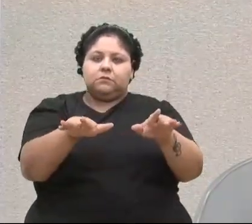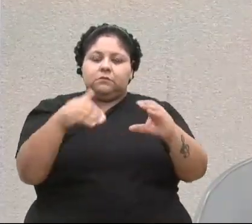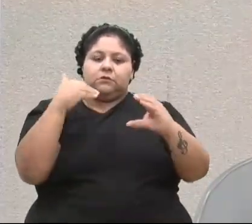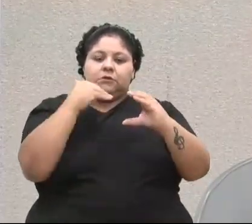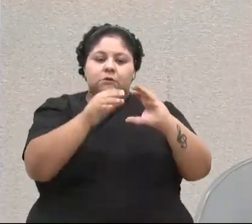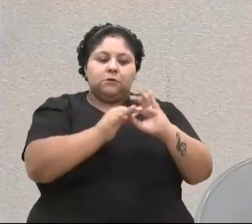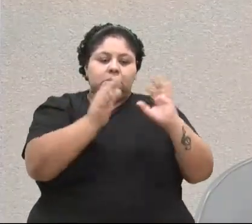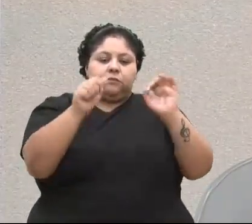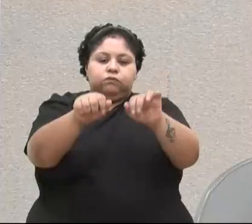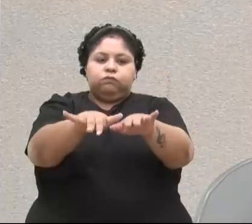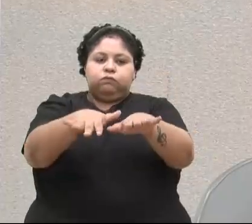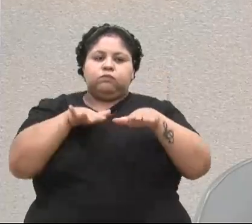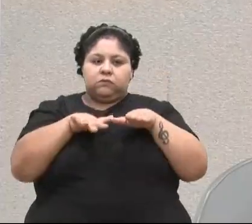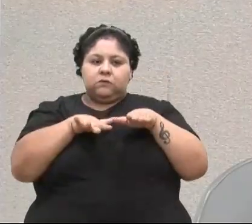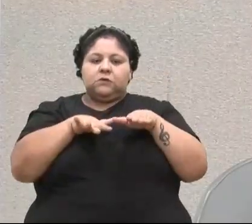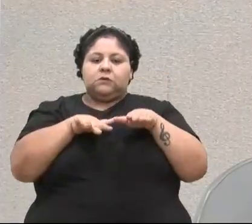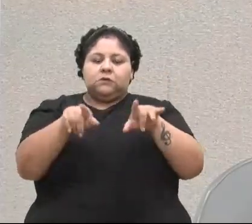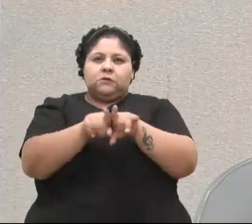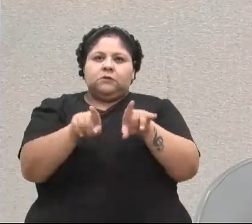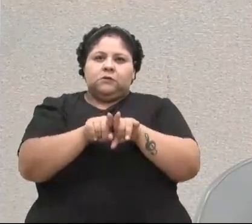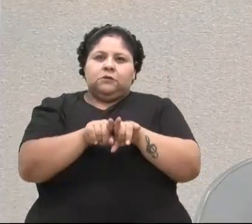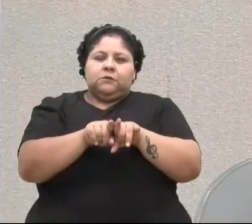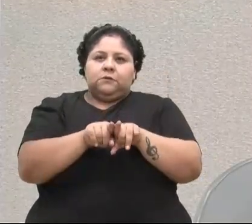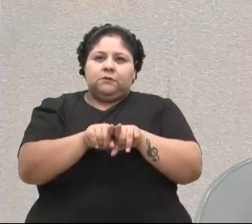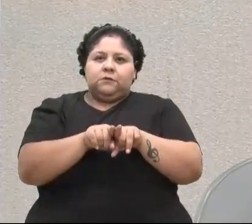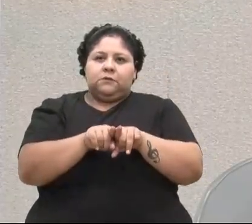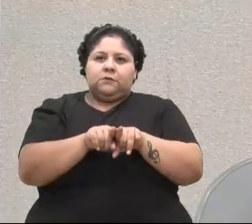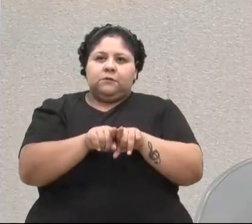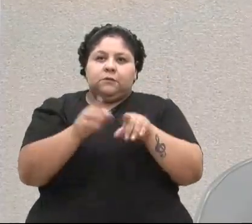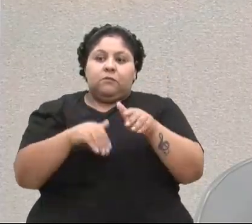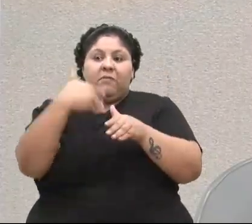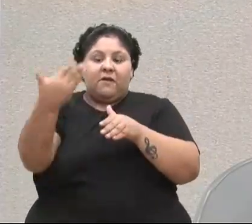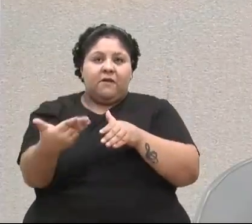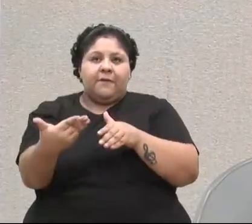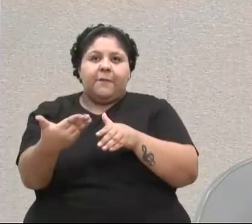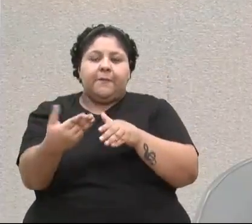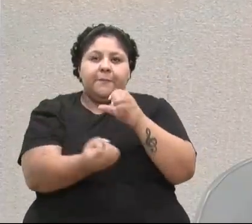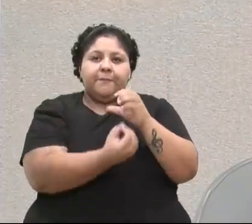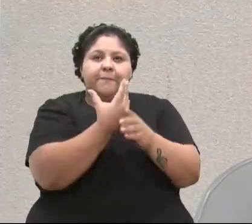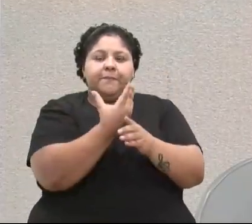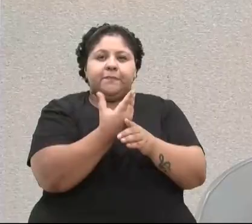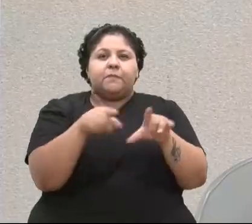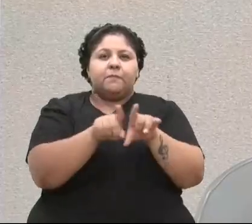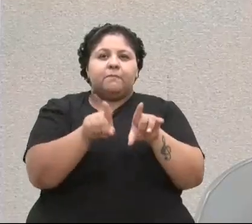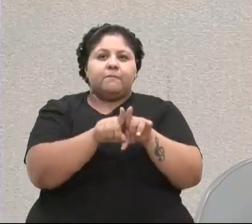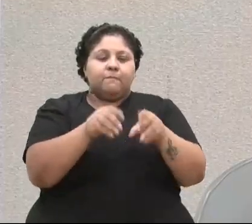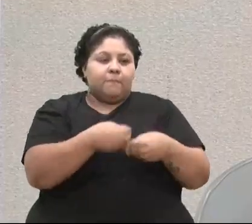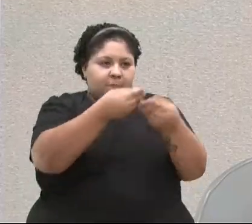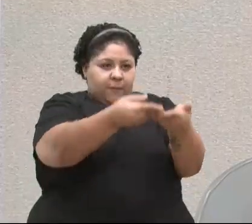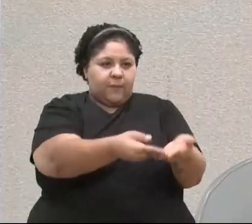do plenário sobre matérias de caráter político-administrativo, de efeitos externos, constituindo-se como tal a concessão de